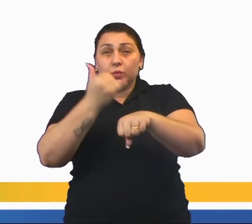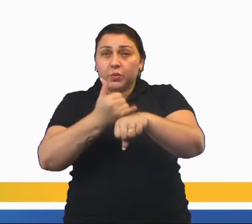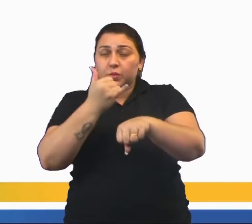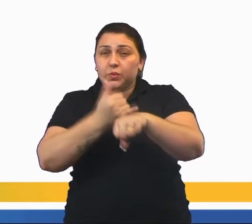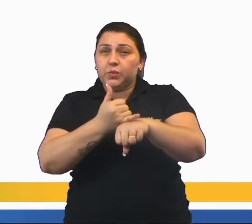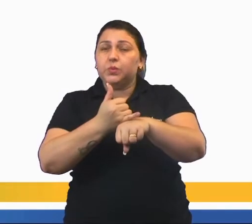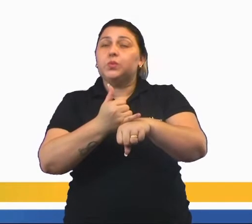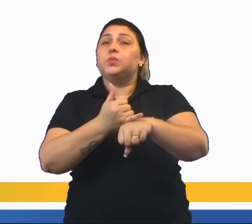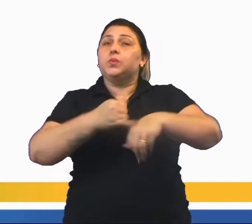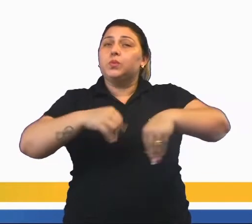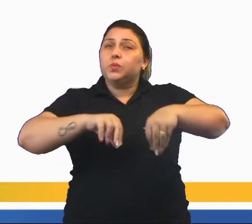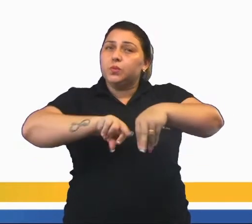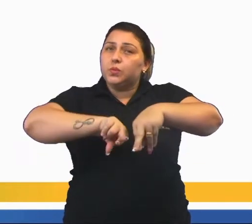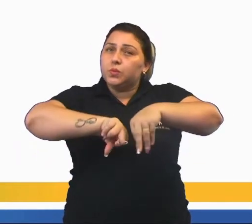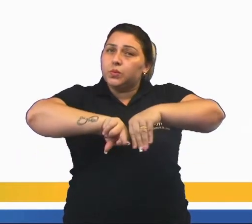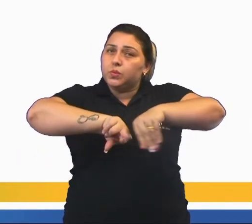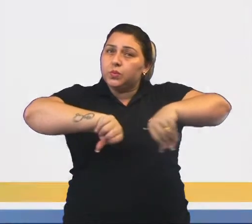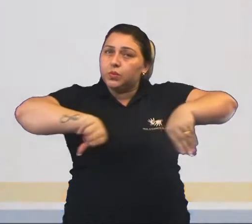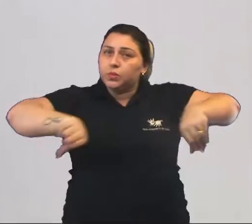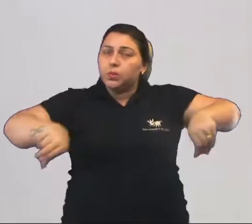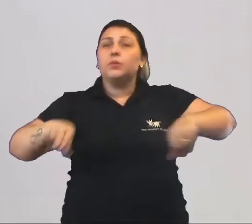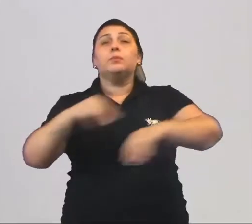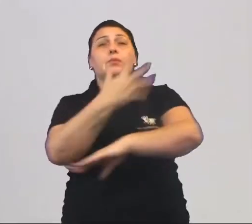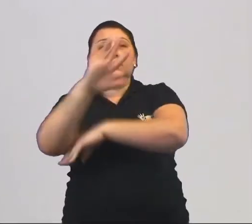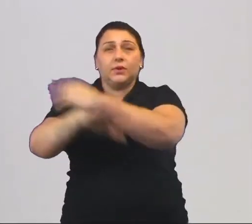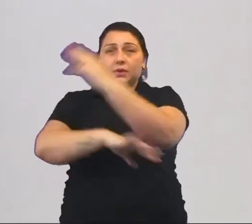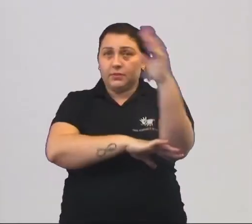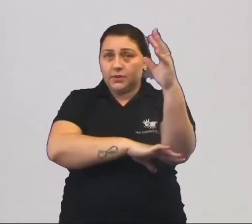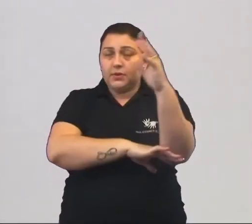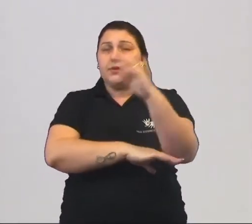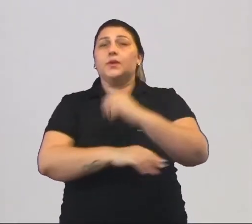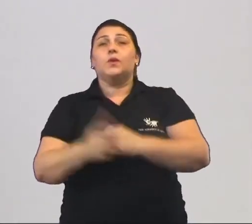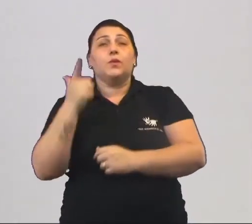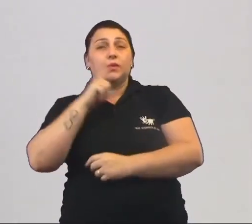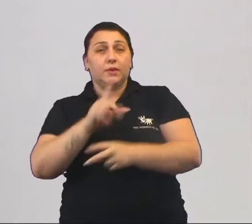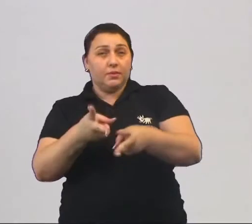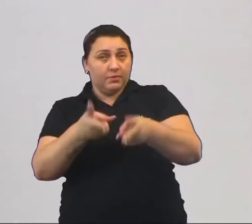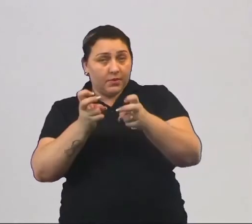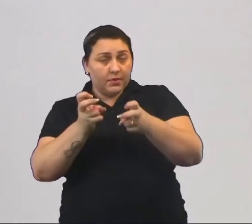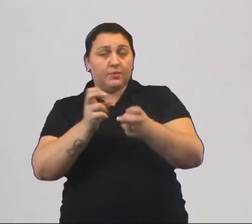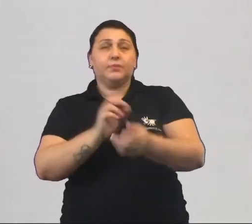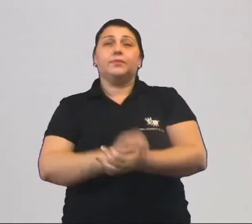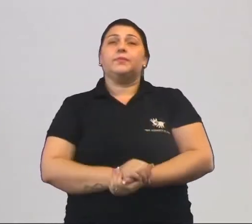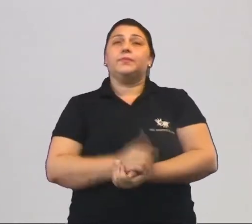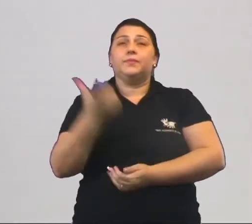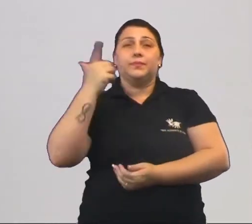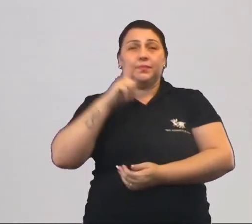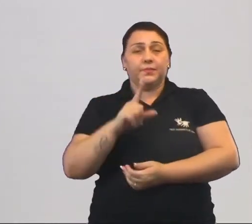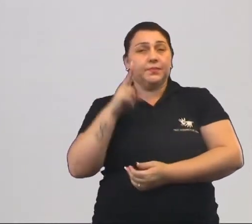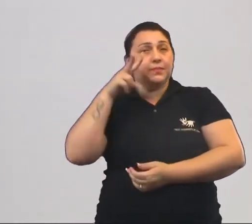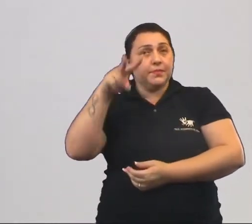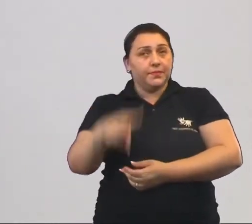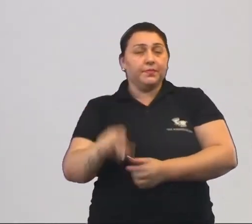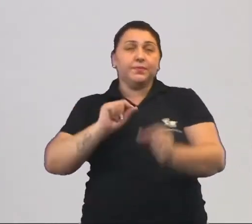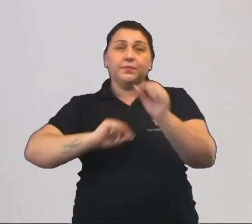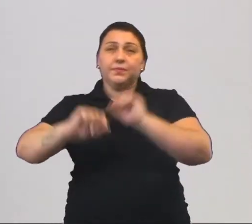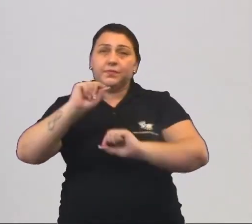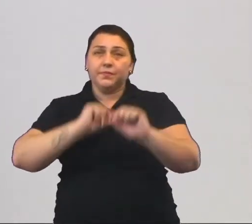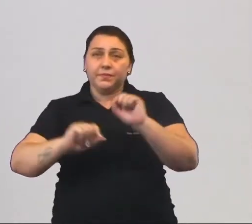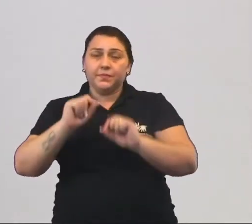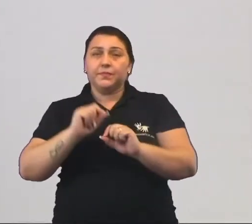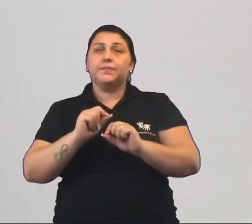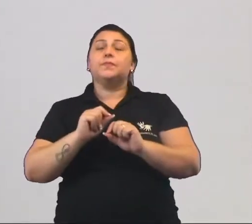minerais essenciais para as plantas. Olha só, turminha, vocês conseguiram perceber aqui? Nós conseguimos visualizar, a